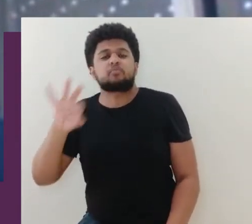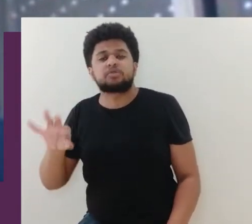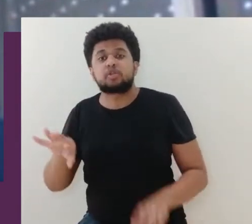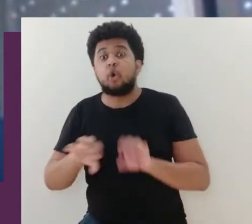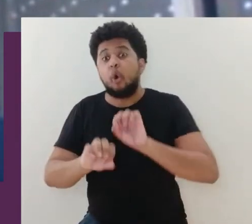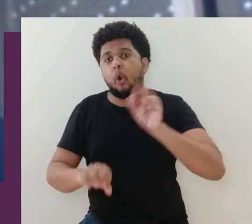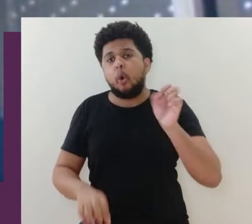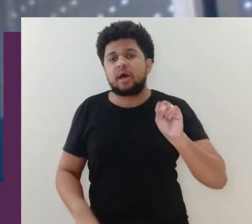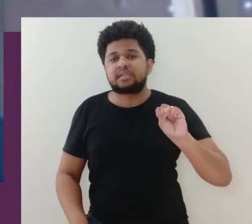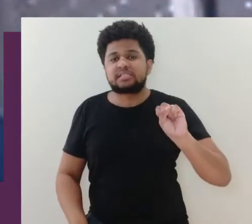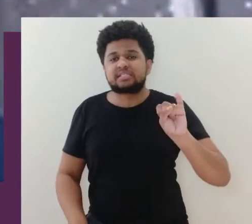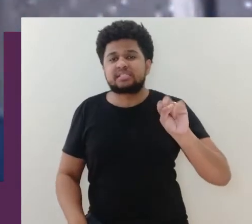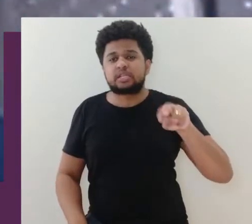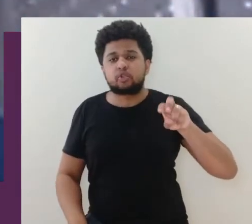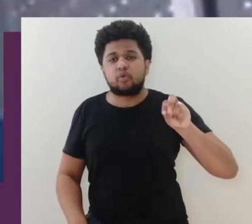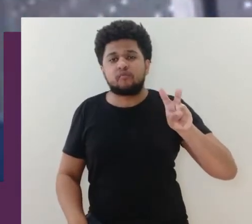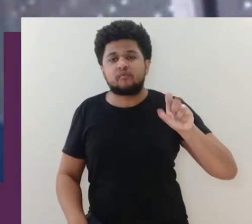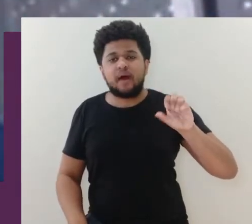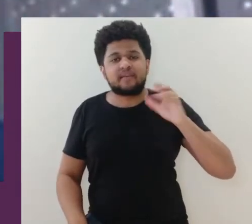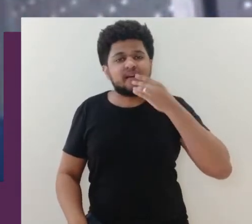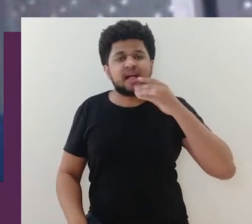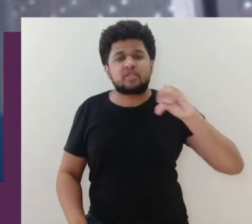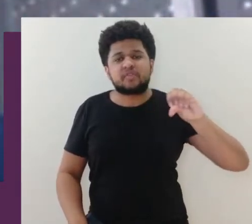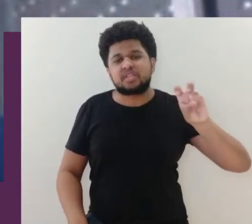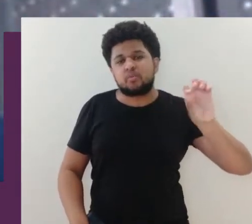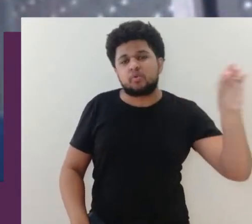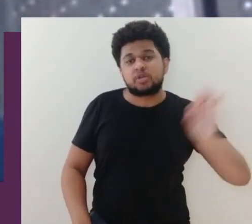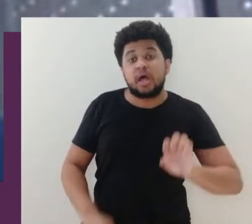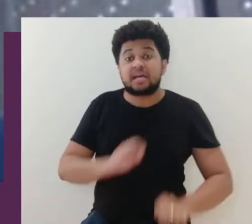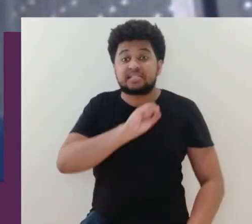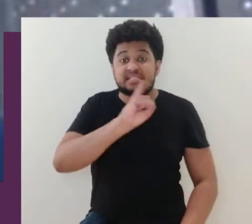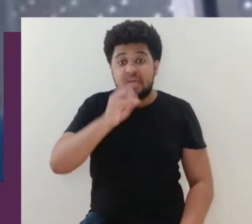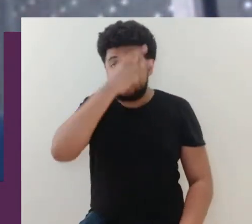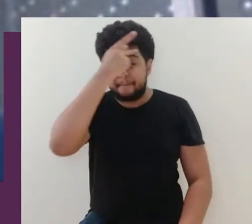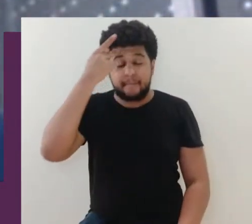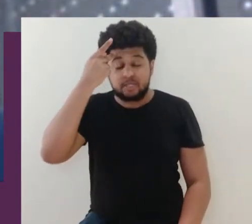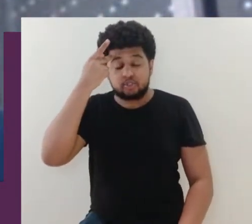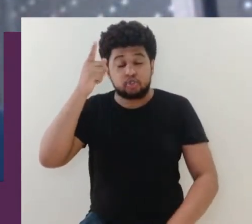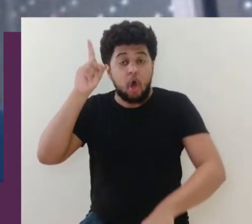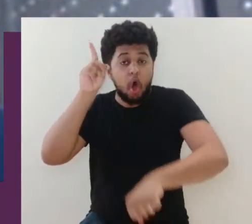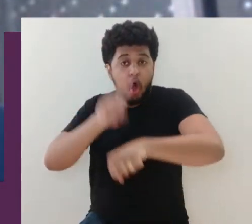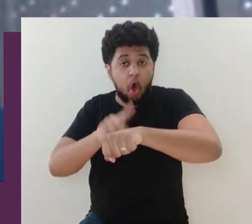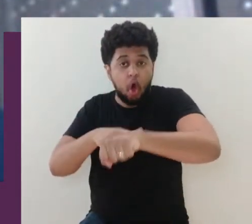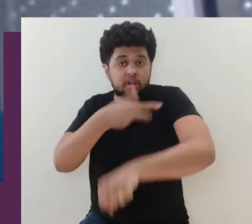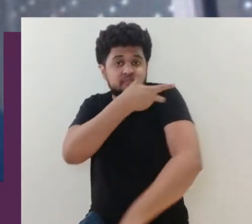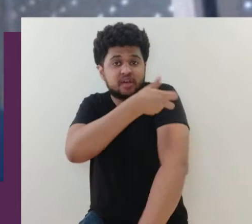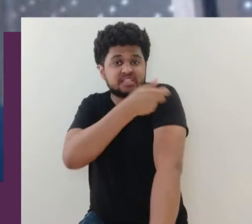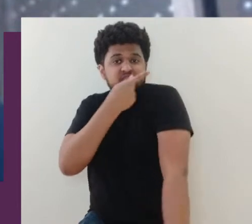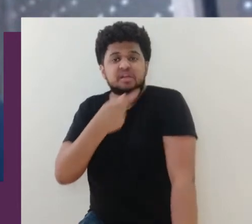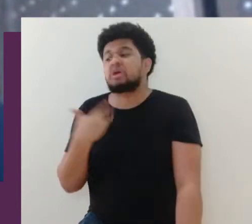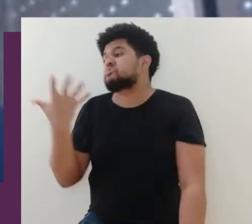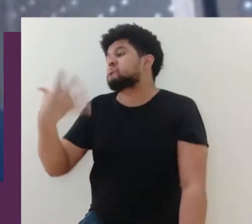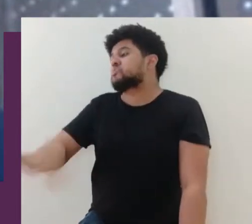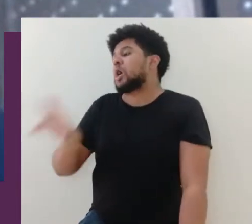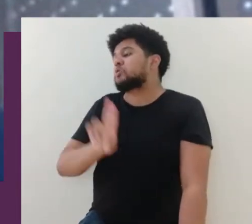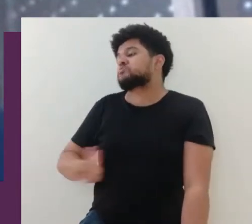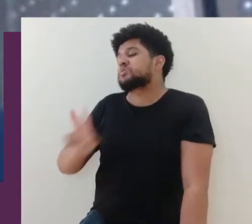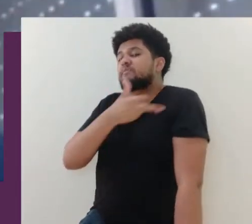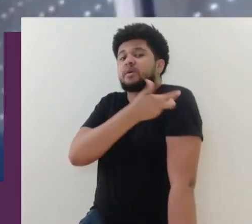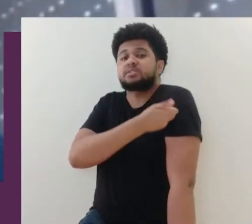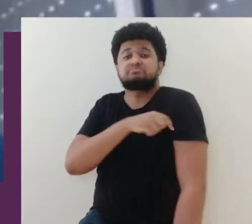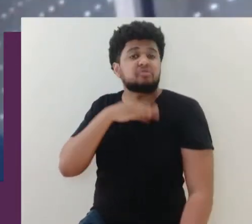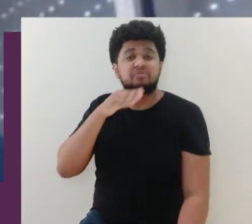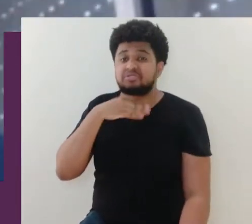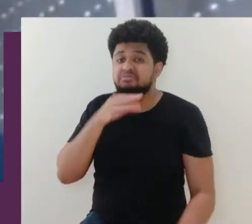da Sinovac dizer que tem 95%, se as pessoas chegarem no momento de se vacinar e falar, eu não quero tomar vacina, não vai adiantar